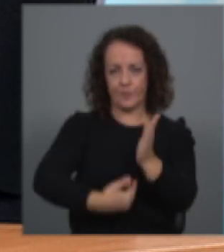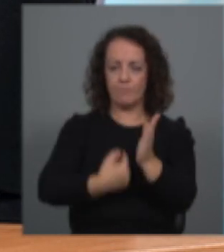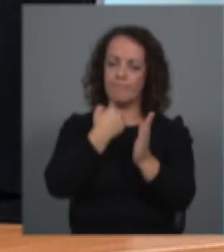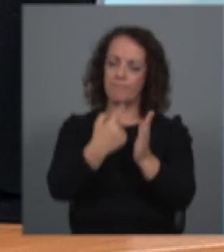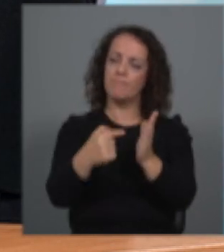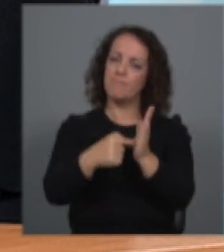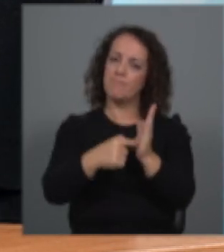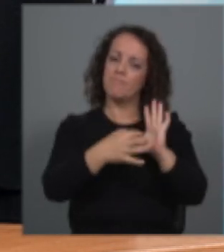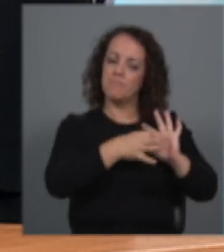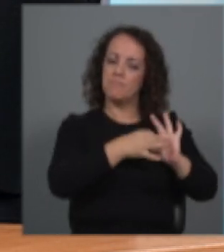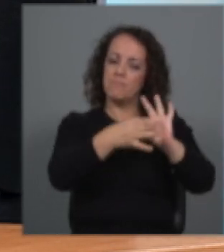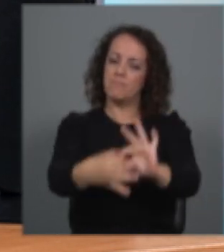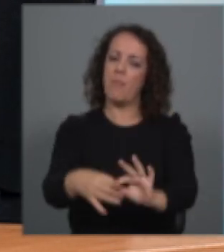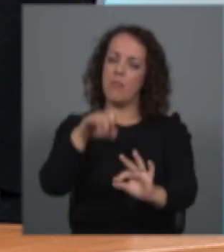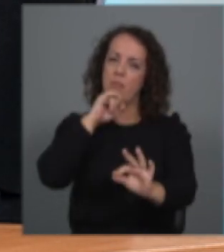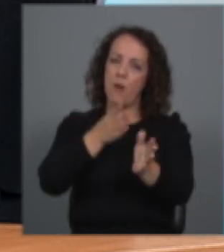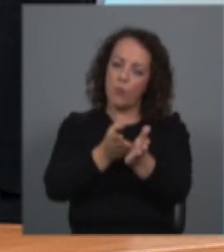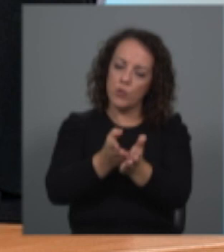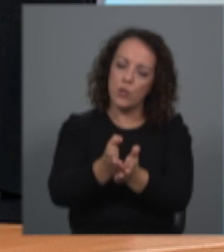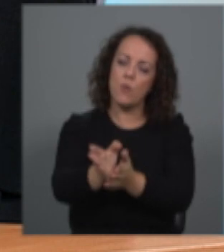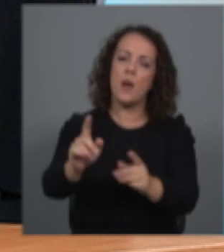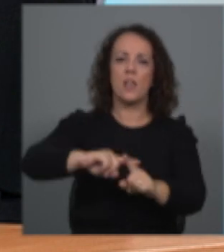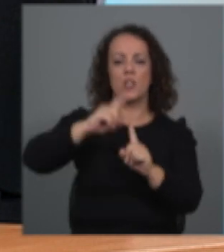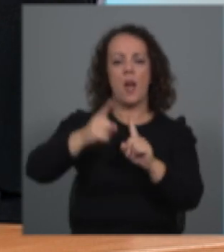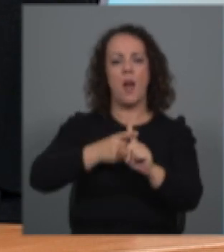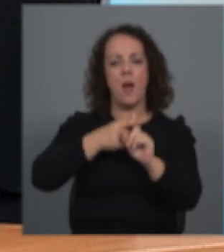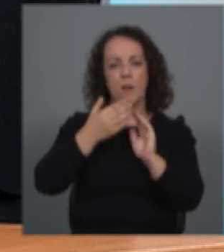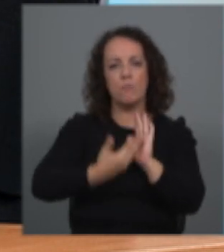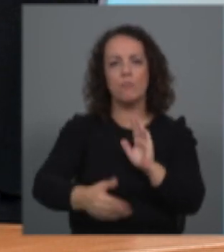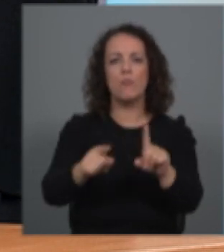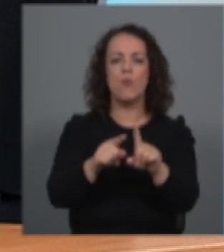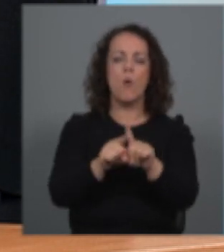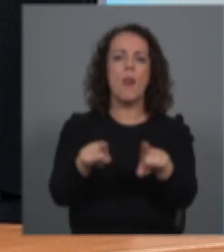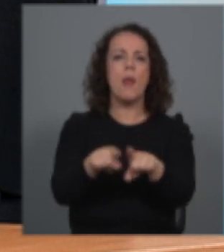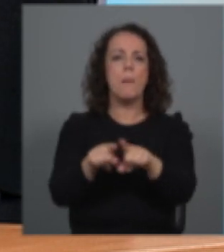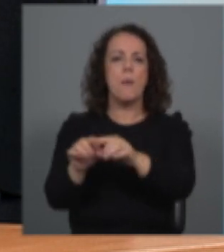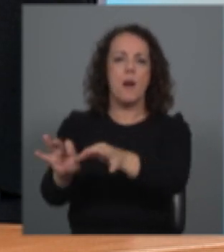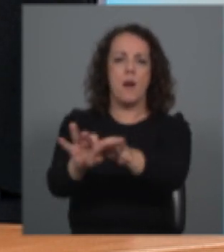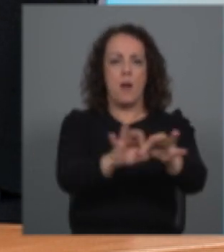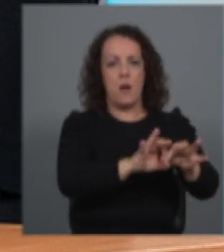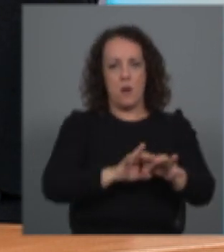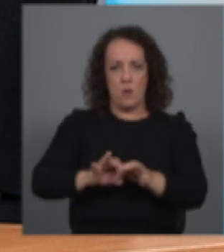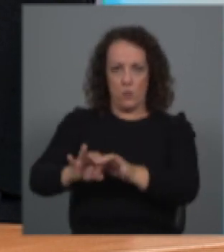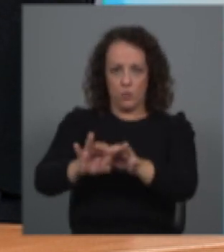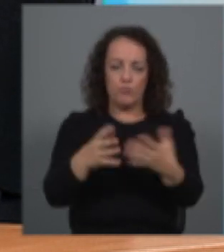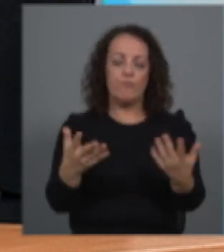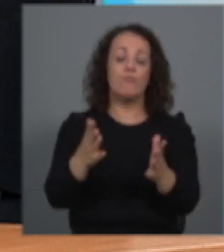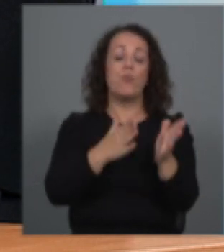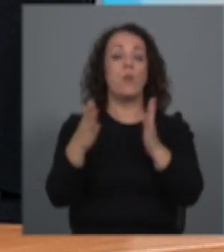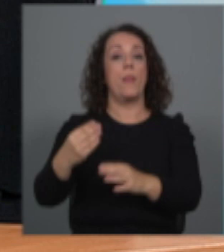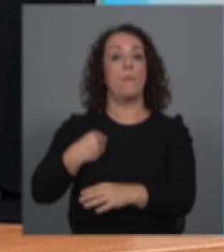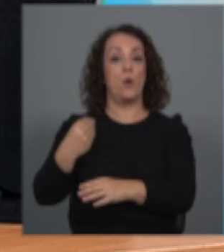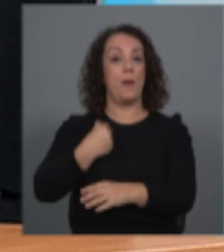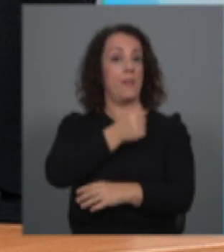continuar com o ano Todos Irmãos. Uma preocupada com a nossa casa comum, com